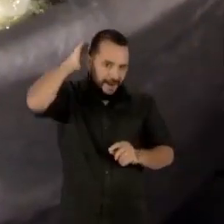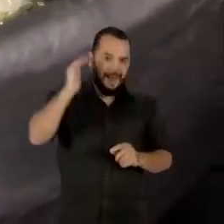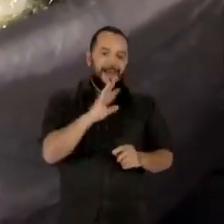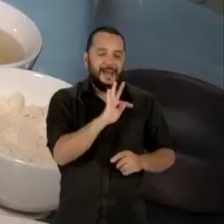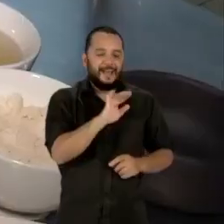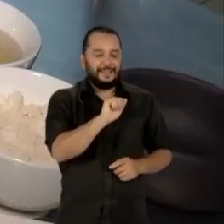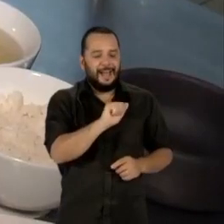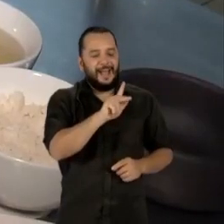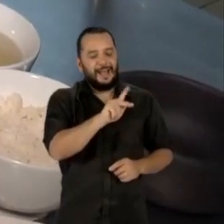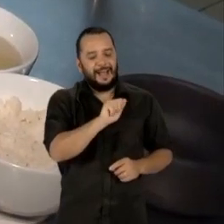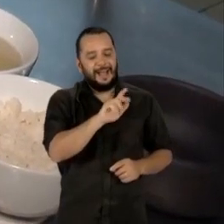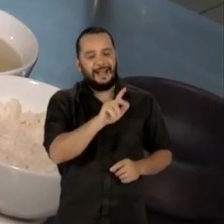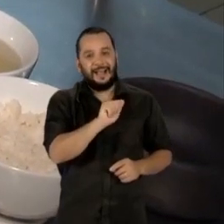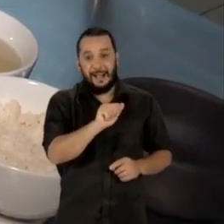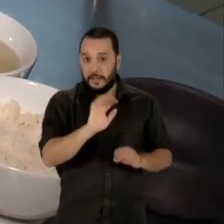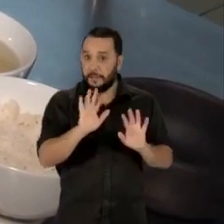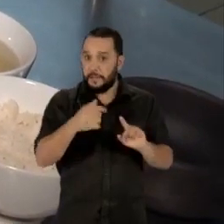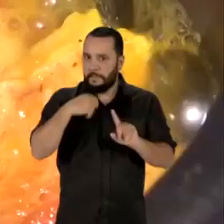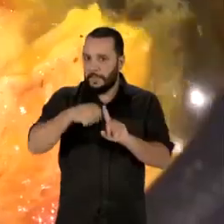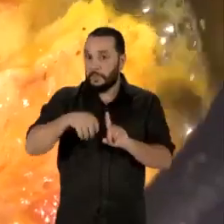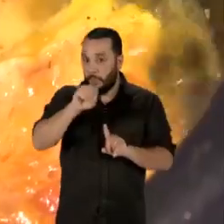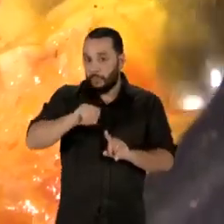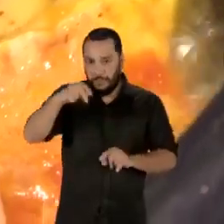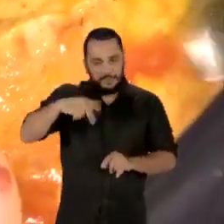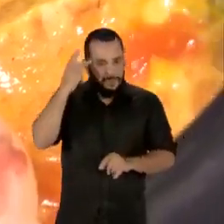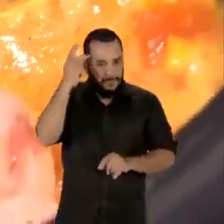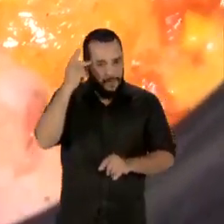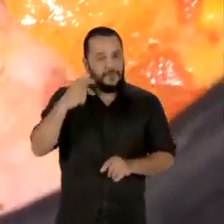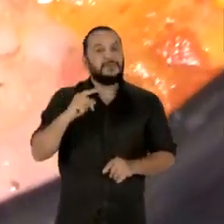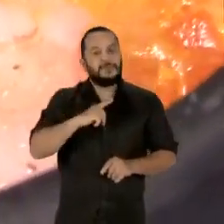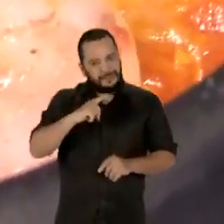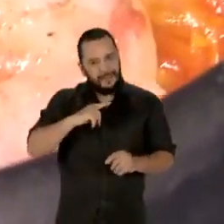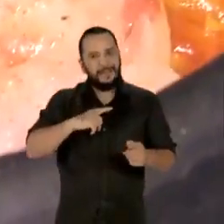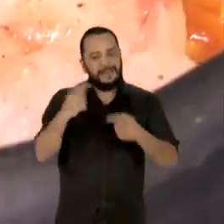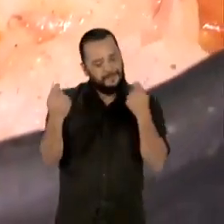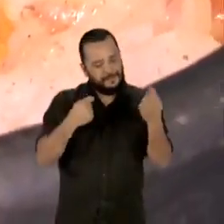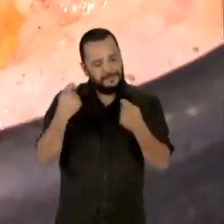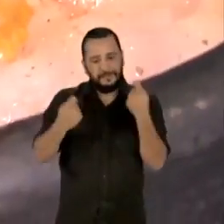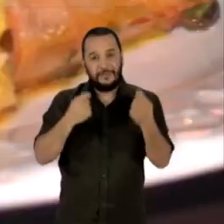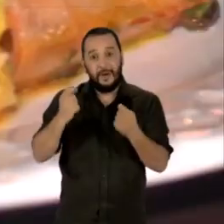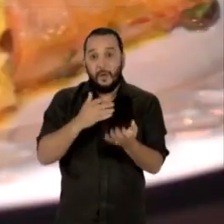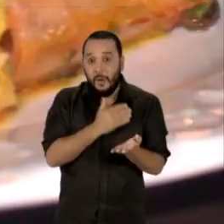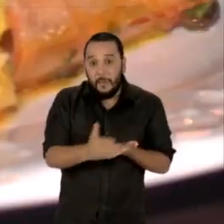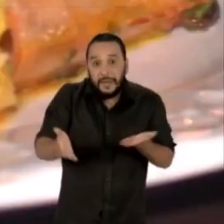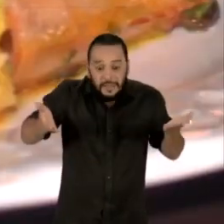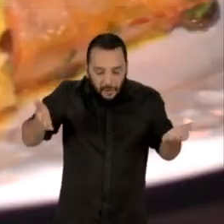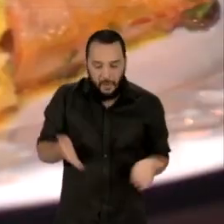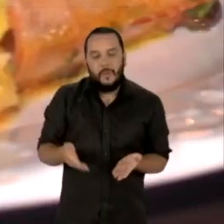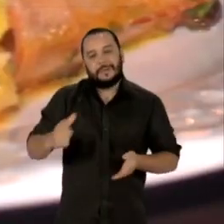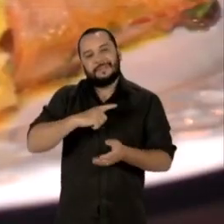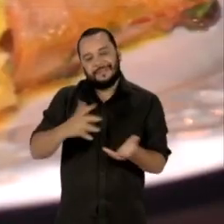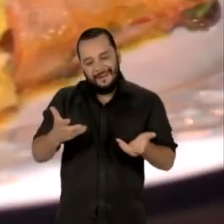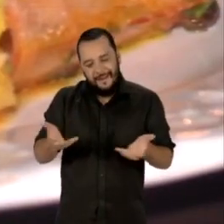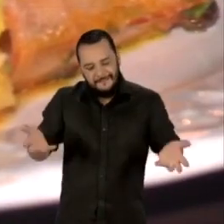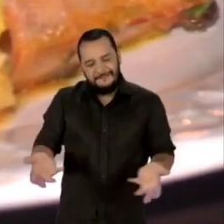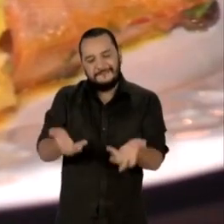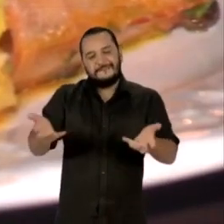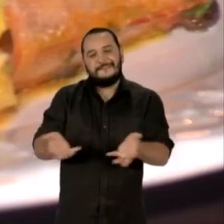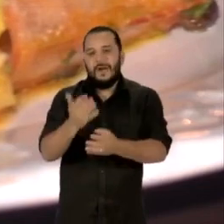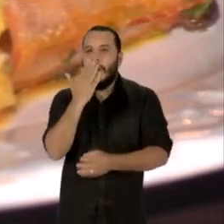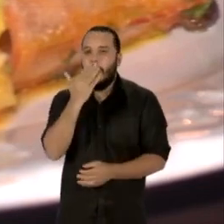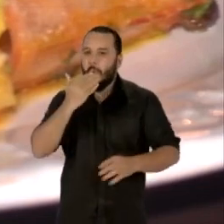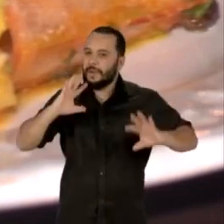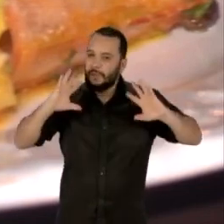reserva para o estado de são paulo a sp gastronomia que começa hoje em todo o estado quer promover a boa comida de